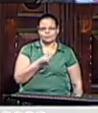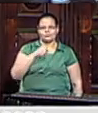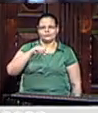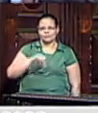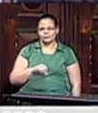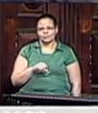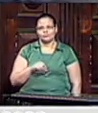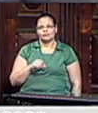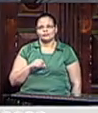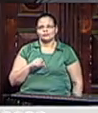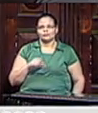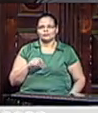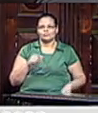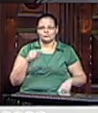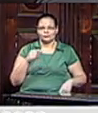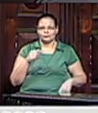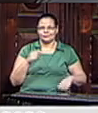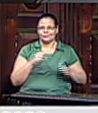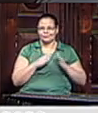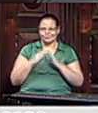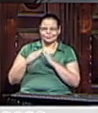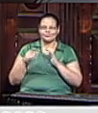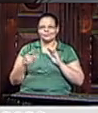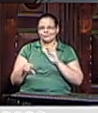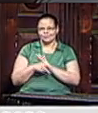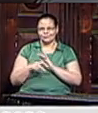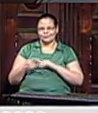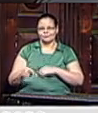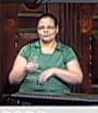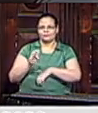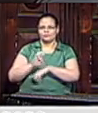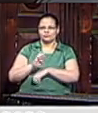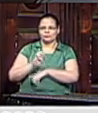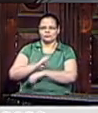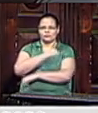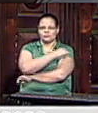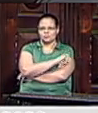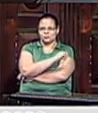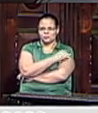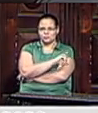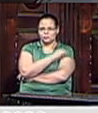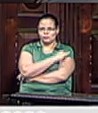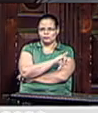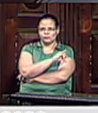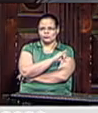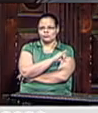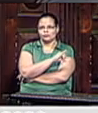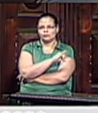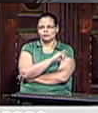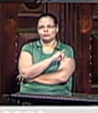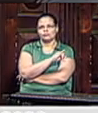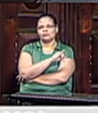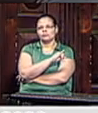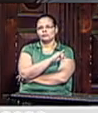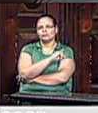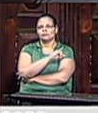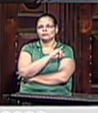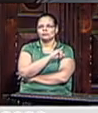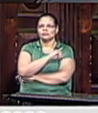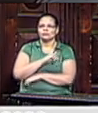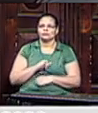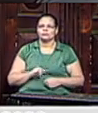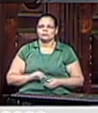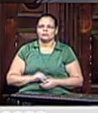obriga os fornecedores de bens e serviços localizados no Estado do Rio de Janeiro a fixar data e hora para a entrega dos produtos ou realização dos serviços